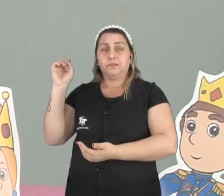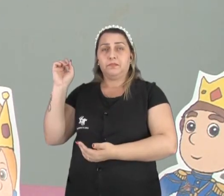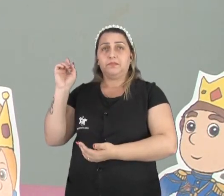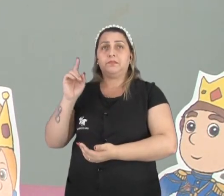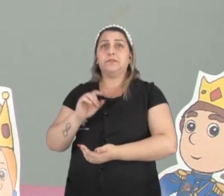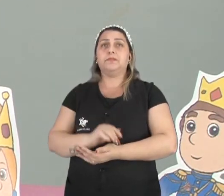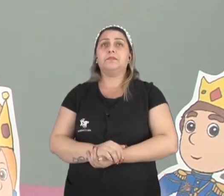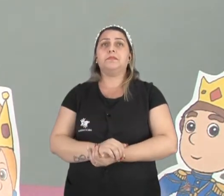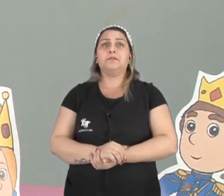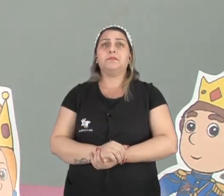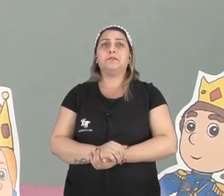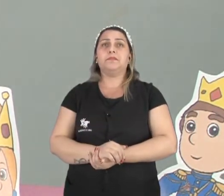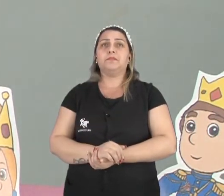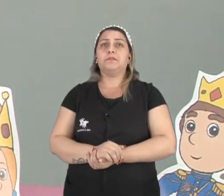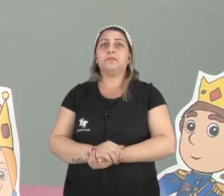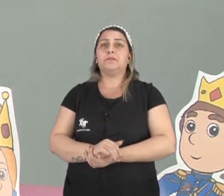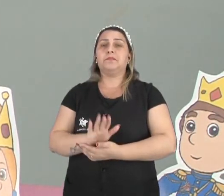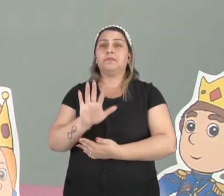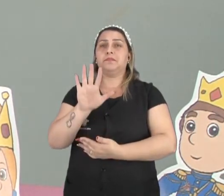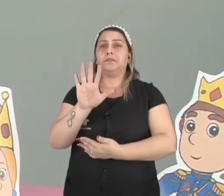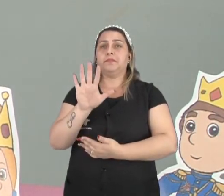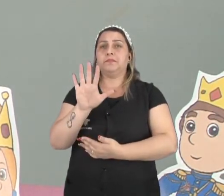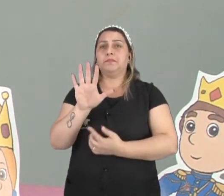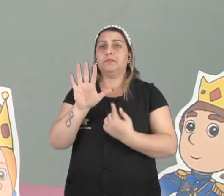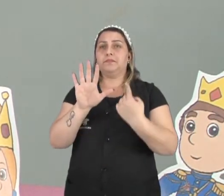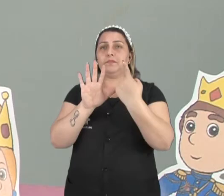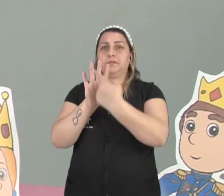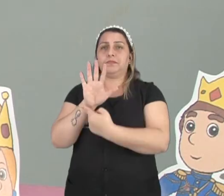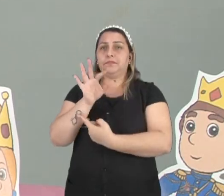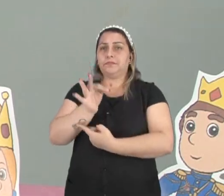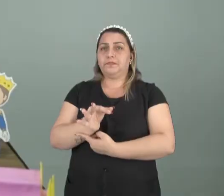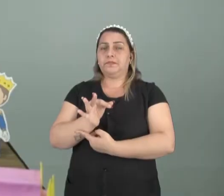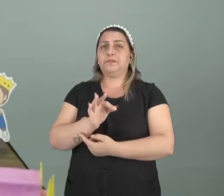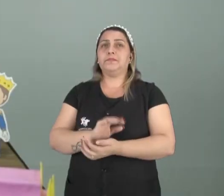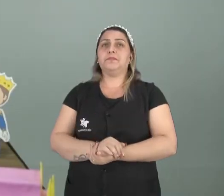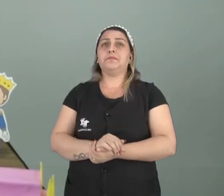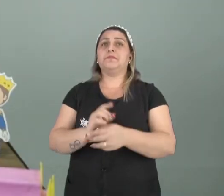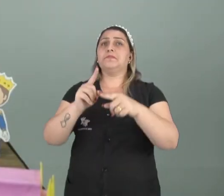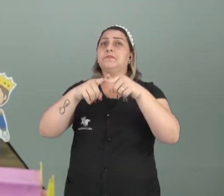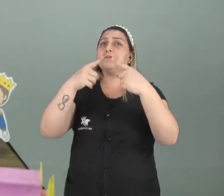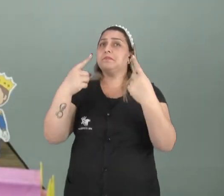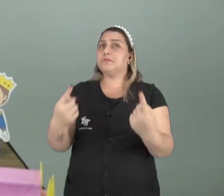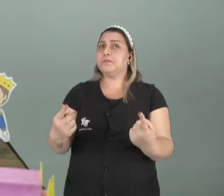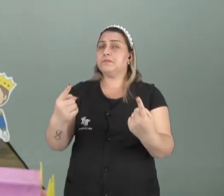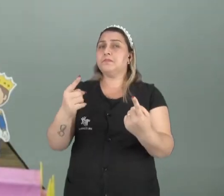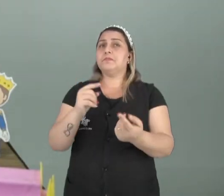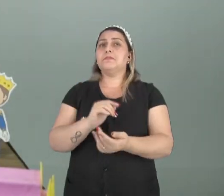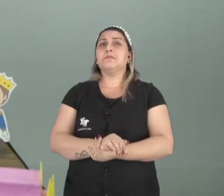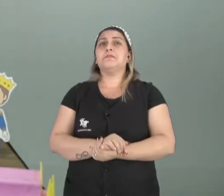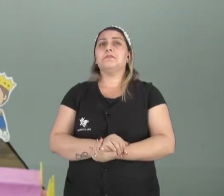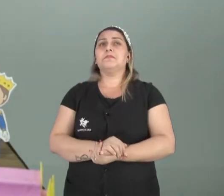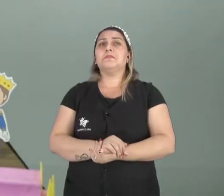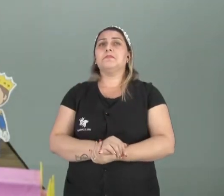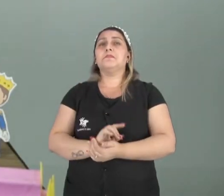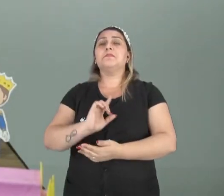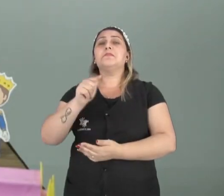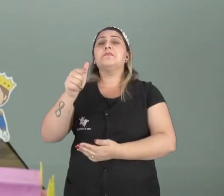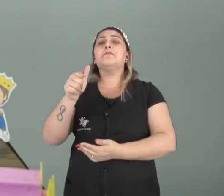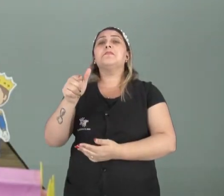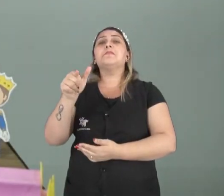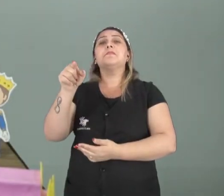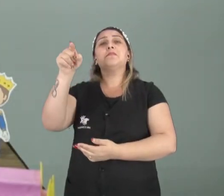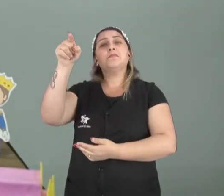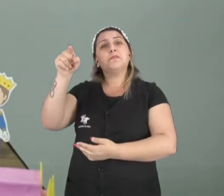está, eu vou medir o quê? 1 palmo, certo? Mas e esse lado? O outro lado dela,